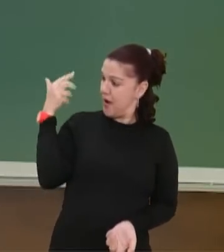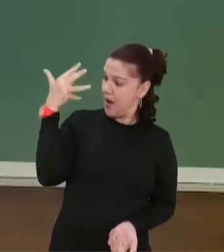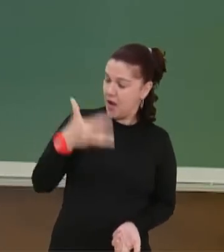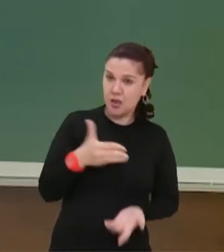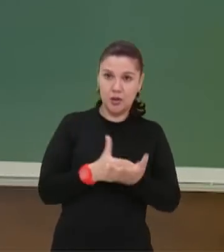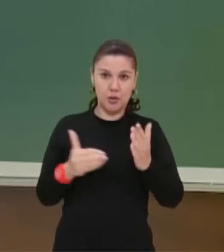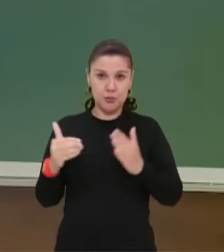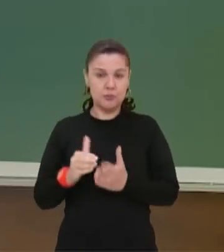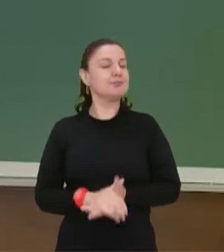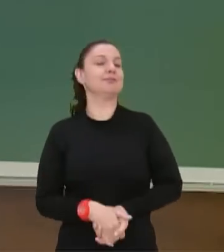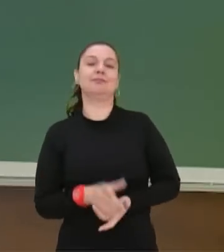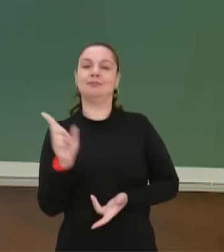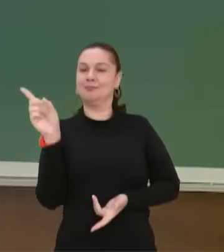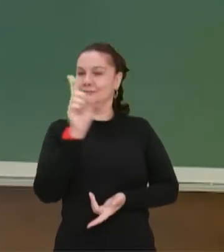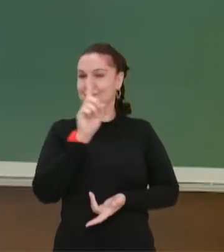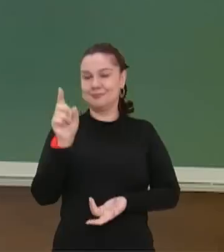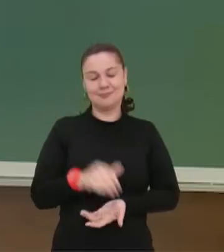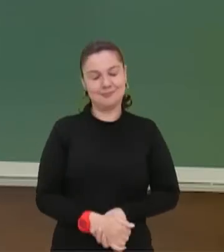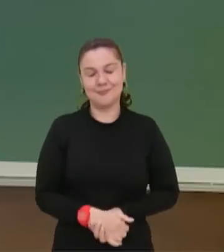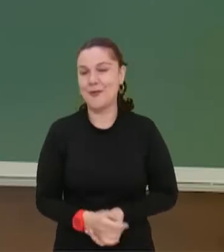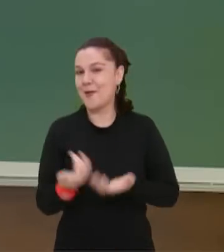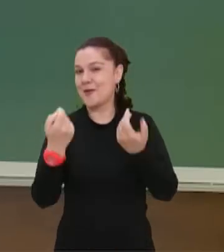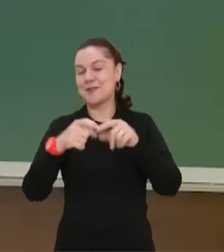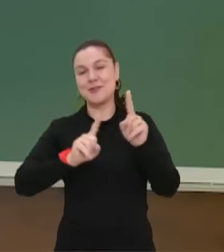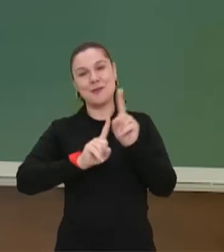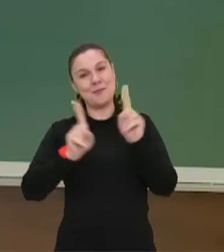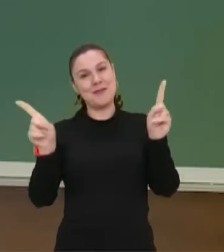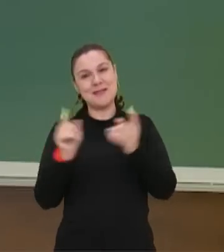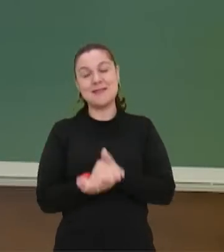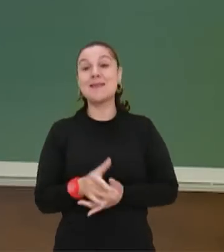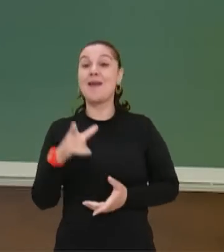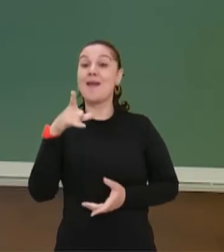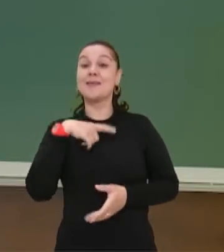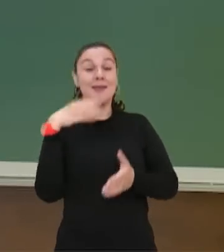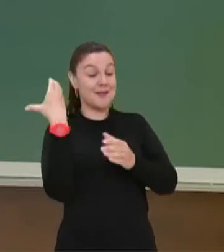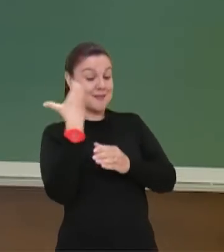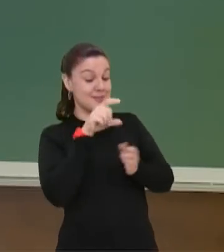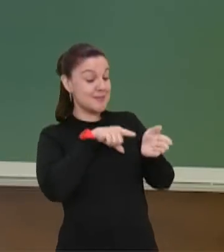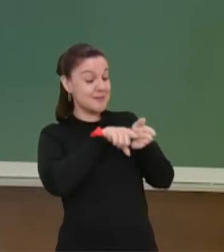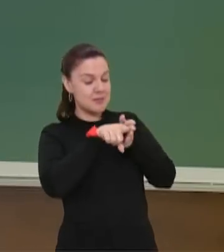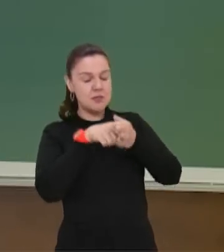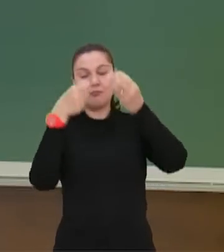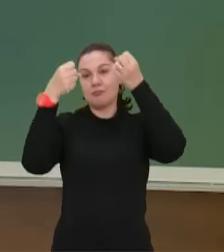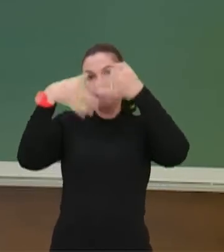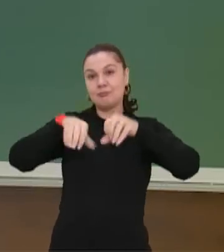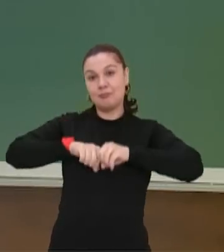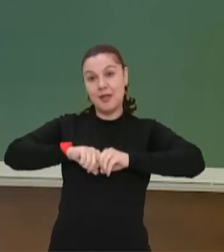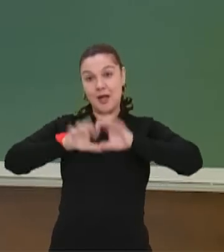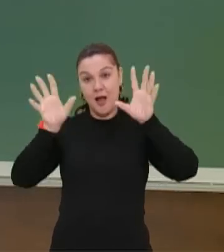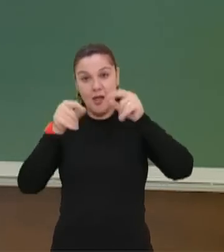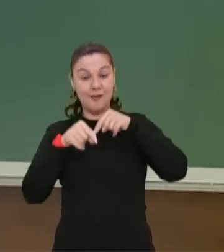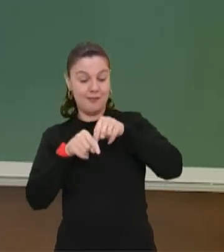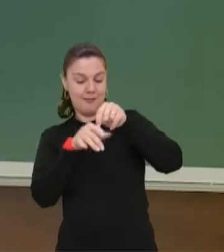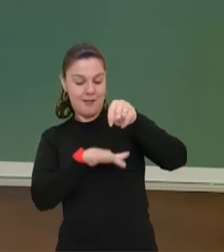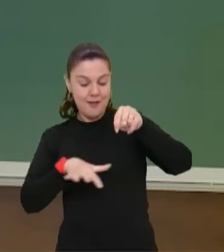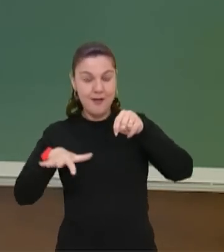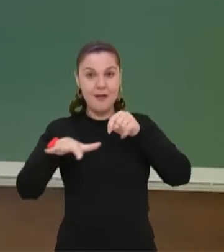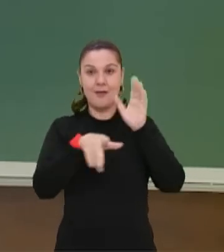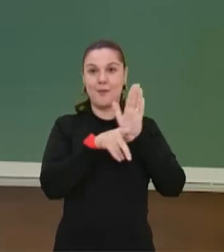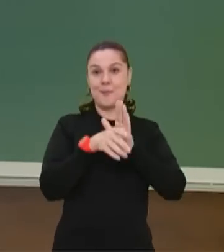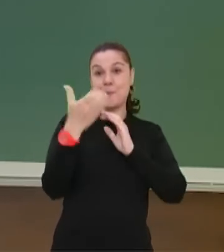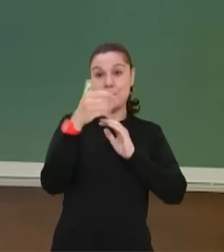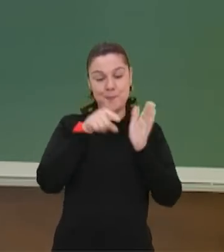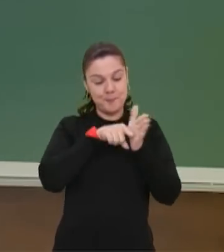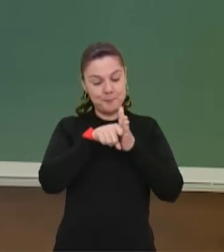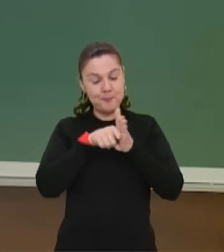tantos detalhes? Bom, gente, nós não precisamos disso. Nós temos a ciência que nos explica isso. E uma das áreas que a ciência